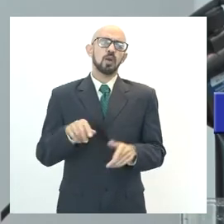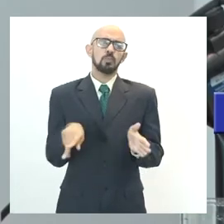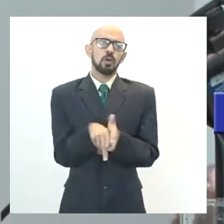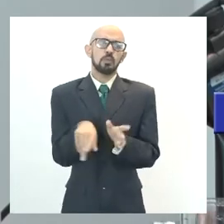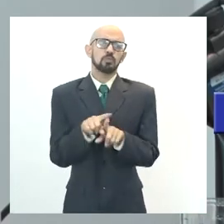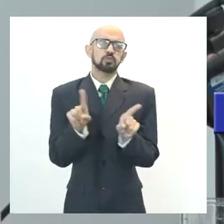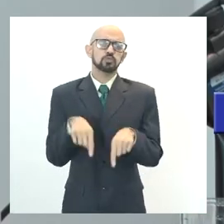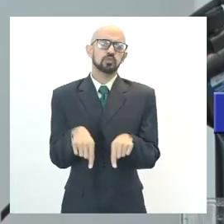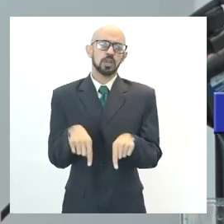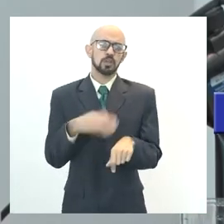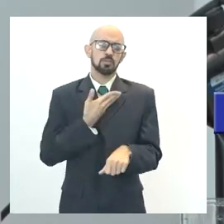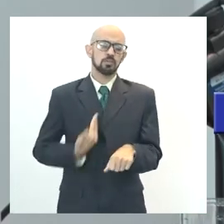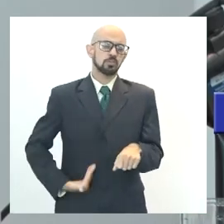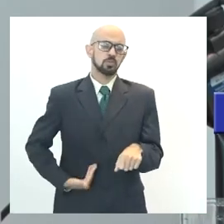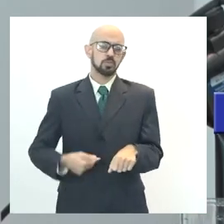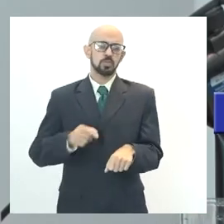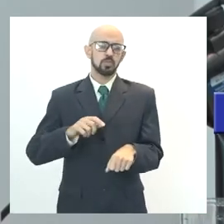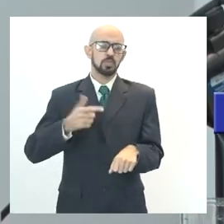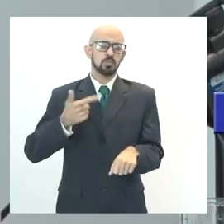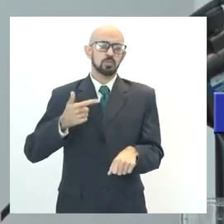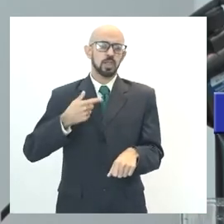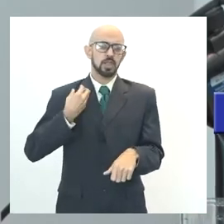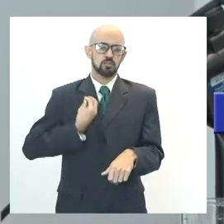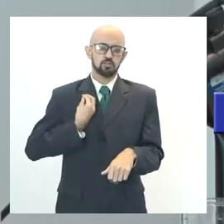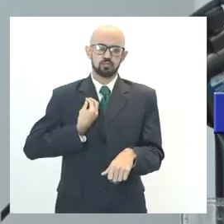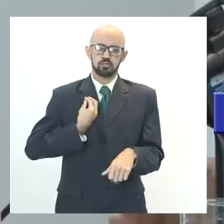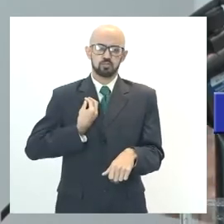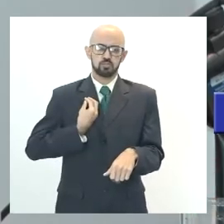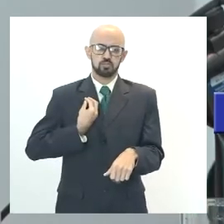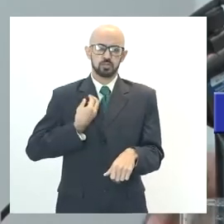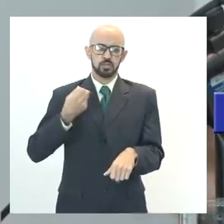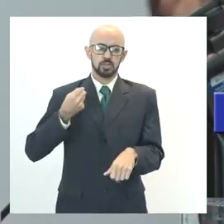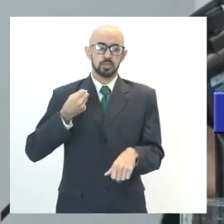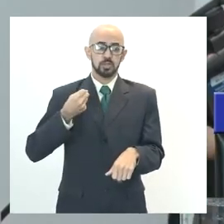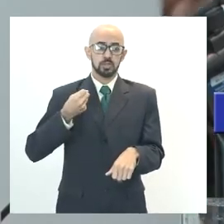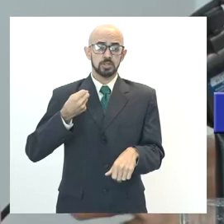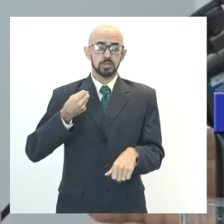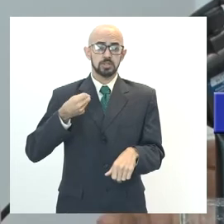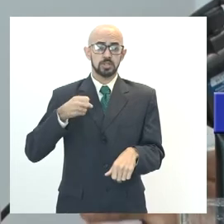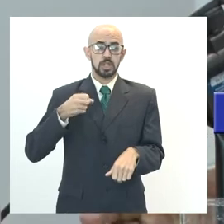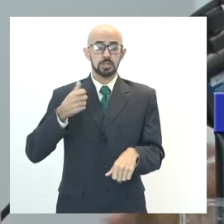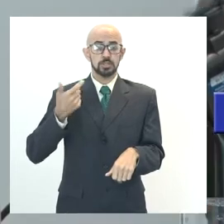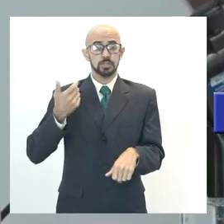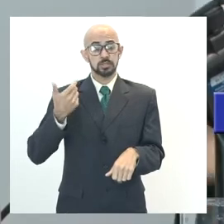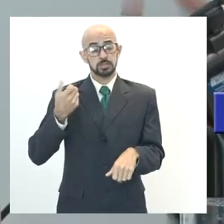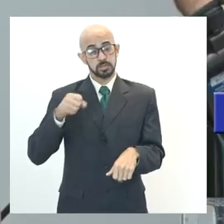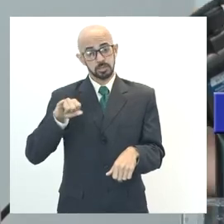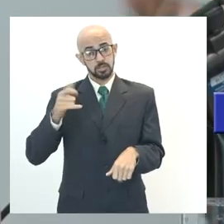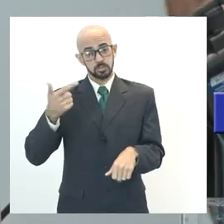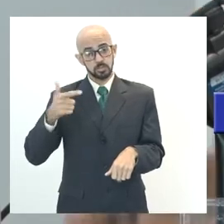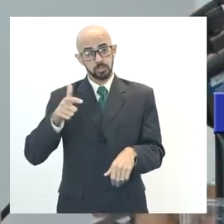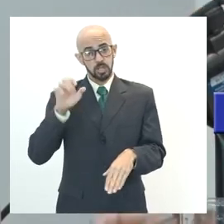público não existe a mão do estado não existe estado se a mão no serviço público sem a mão no servidor público